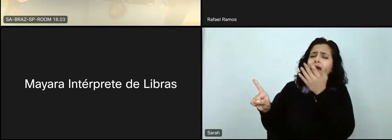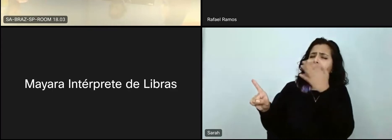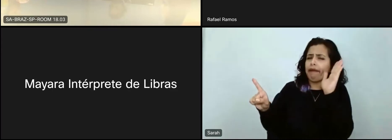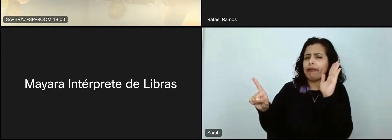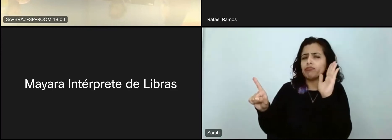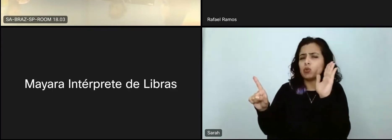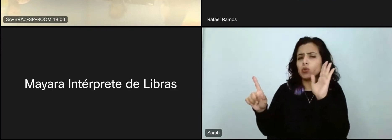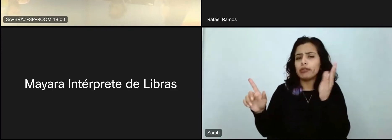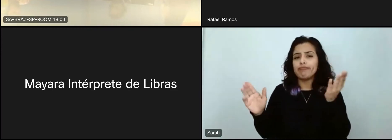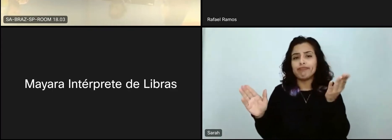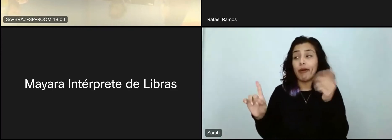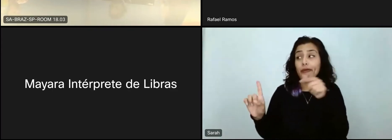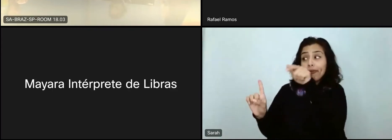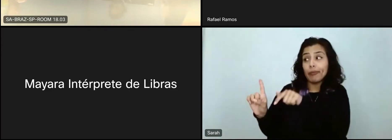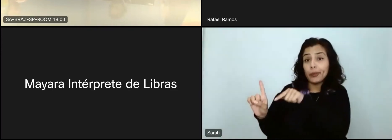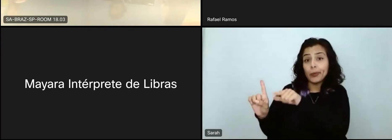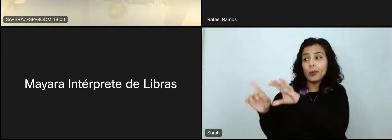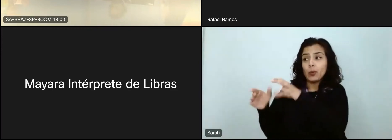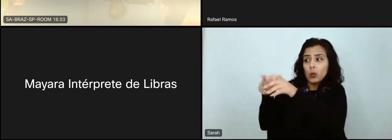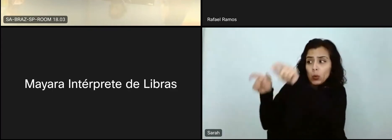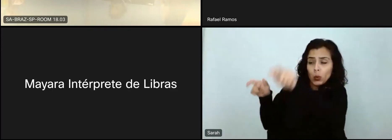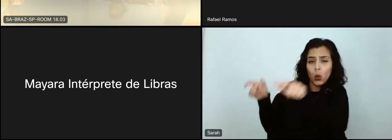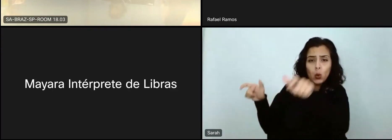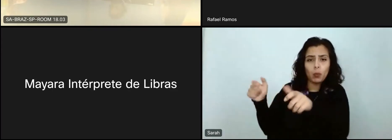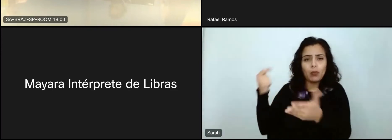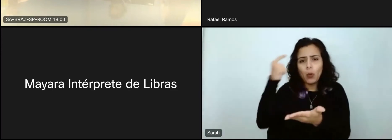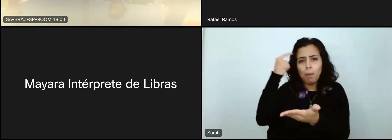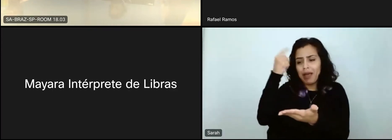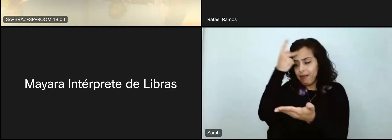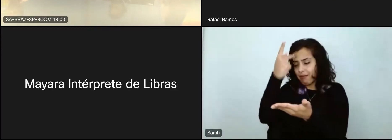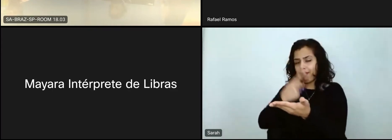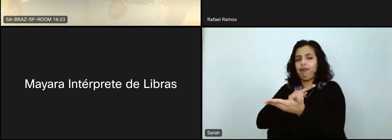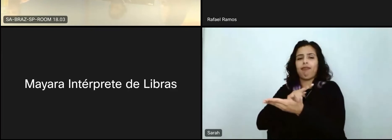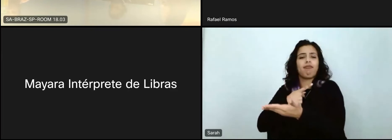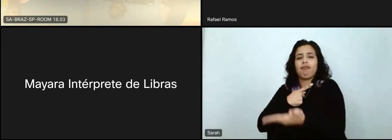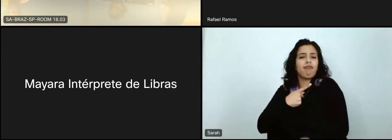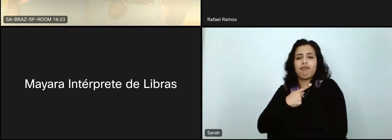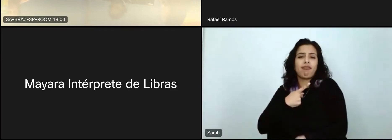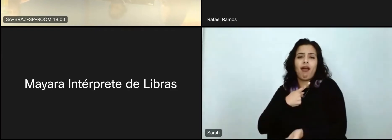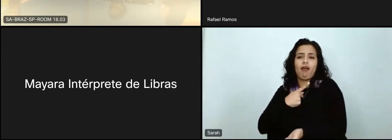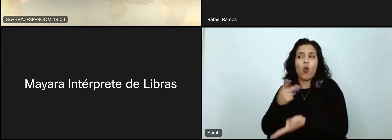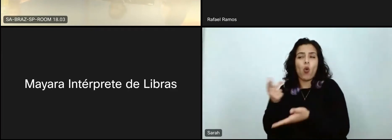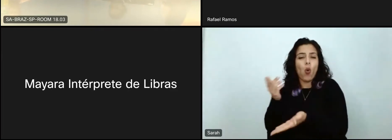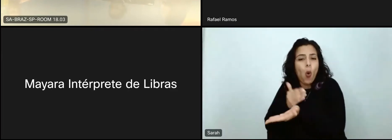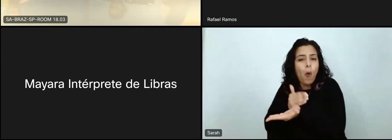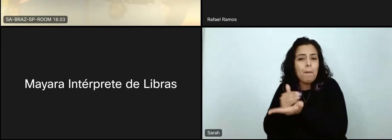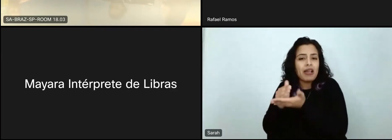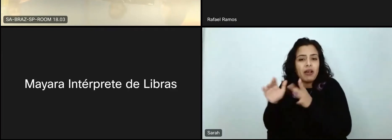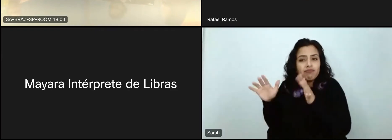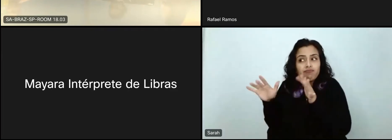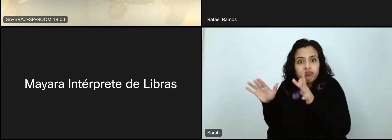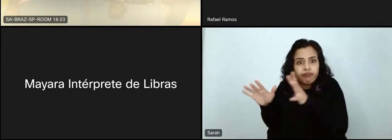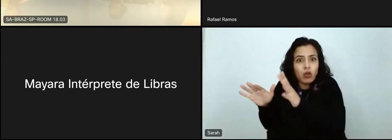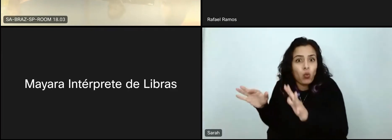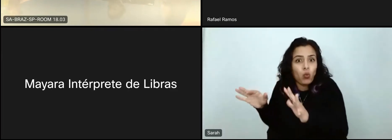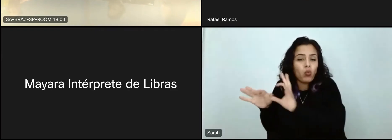forma, essa pessoa ou essas pessoas não pensam individualmente, elas vão por esse coletivo, né? Então, quando a gente fala de empresa,